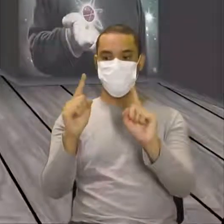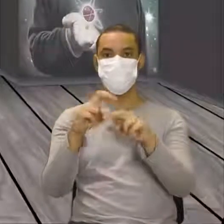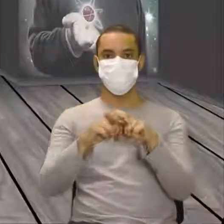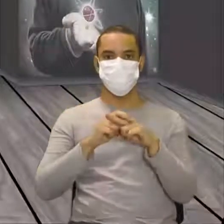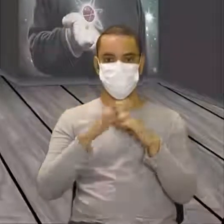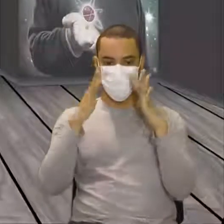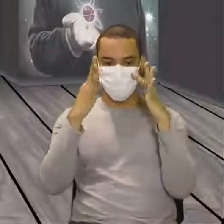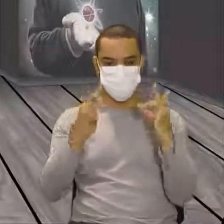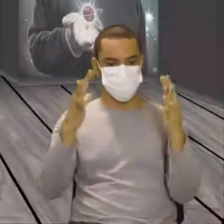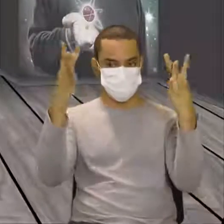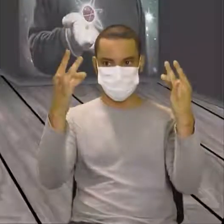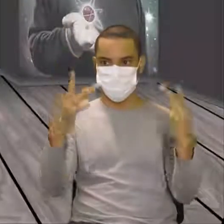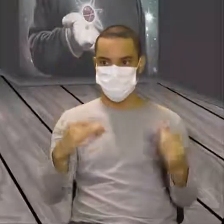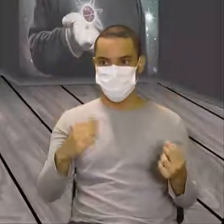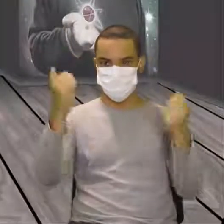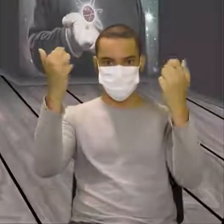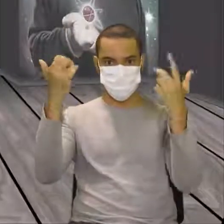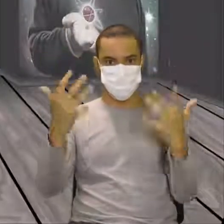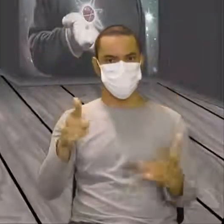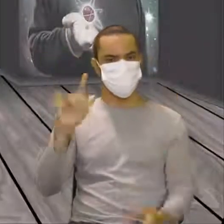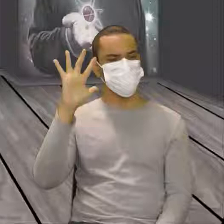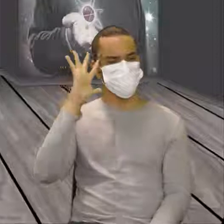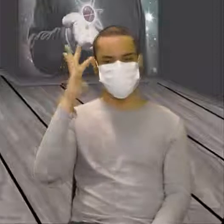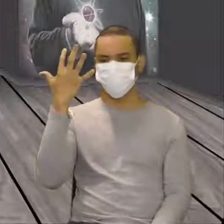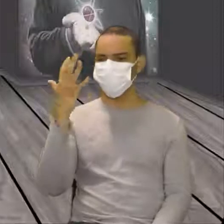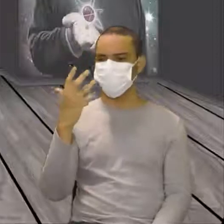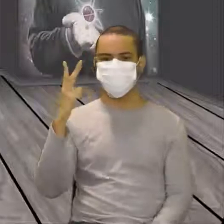atenção nos detalhes, você resolve as questões